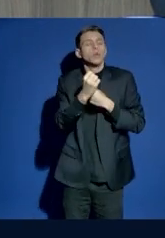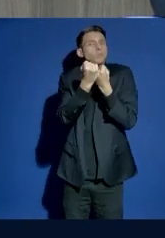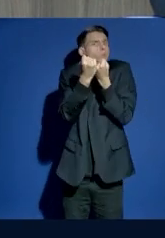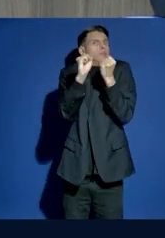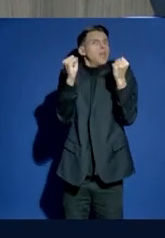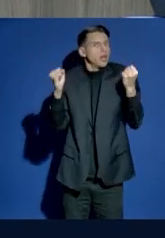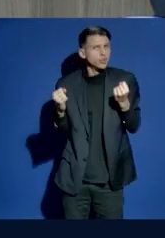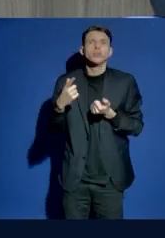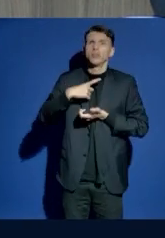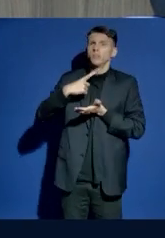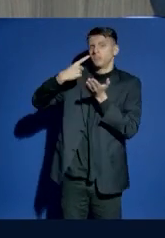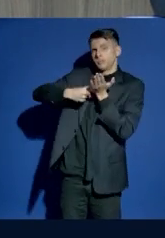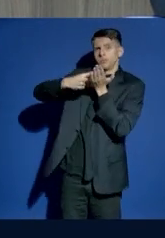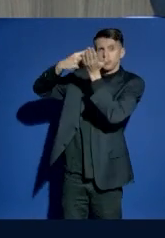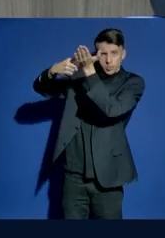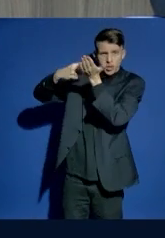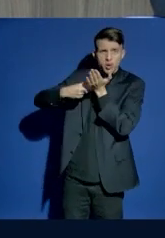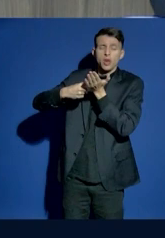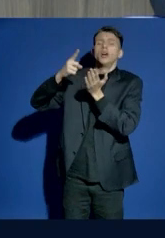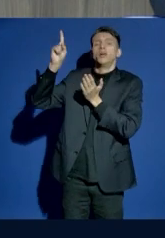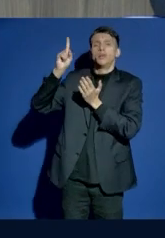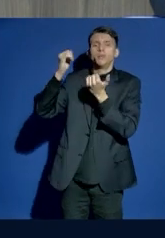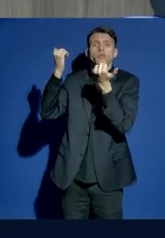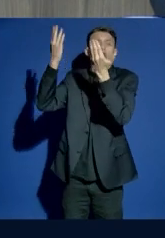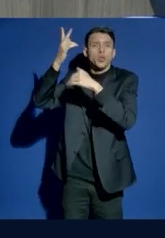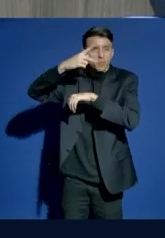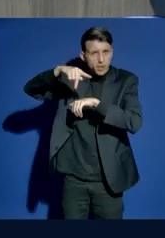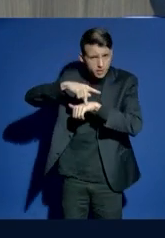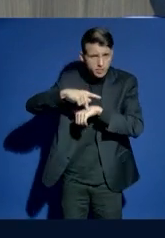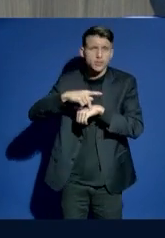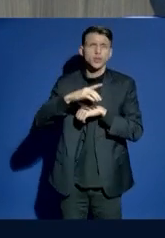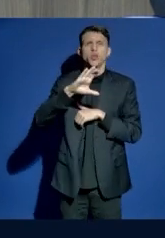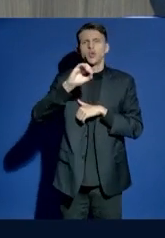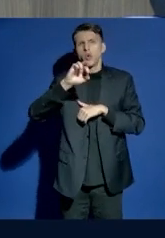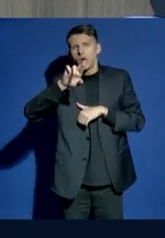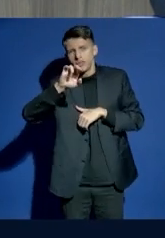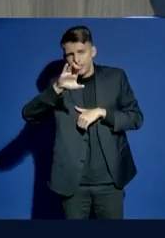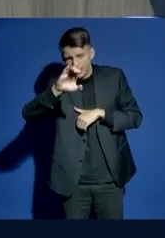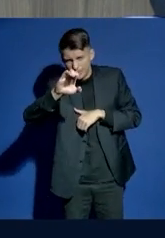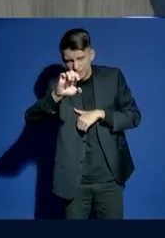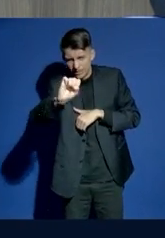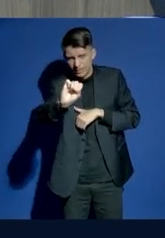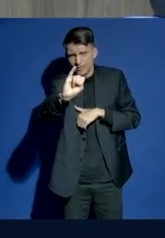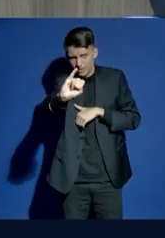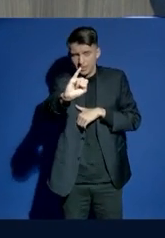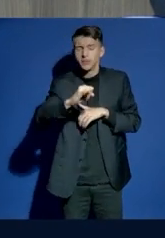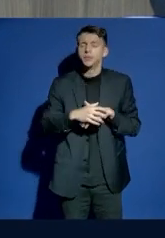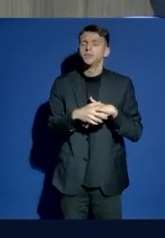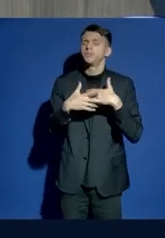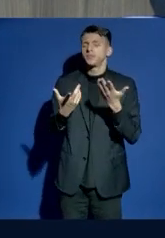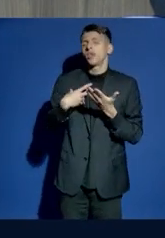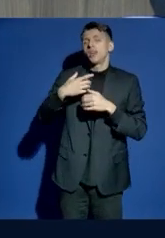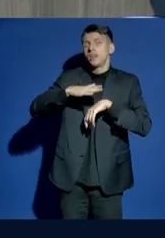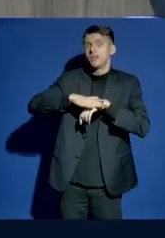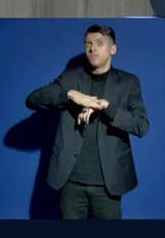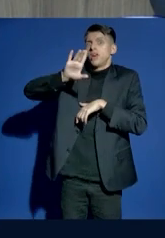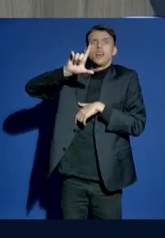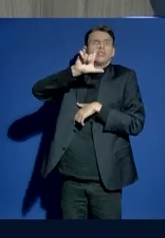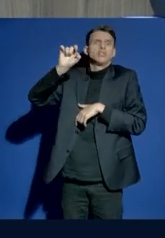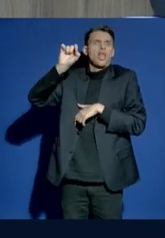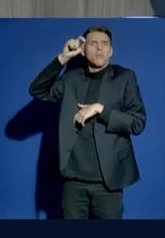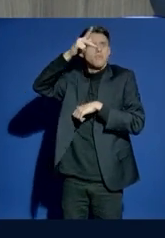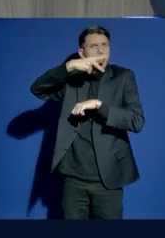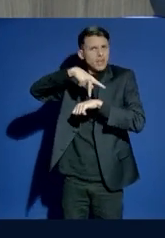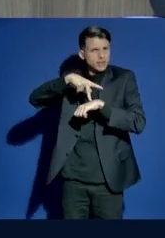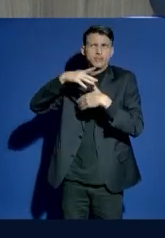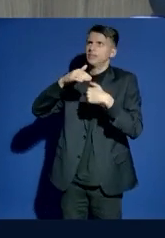acordo internacional chamado CORSIA, do qual o Brasil é signatário, e mais 190 países, que coloca o SAF